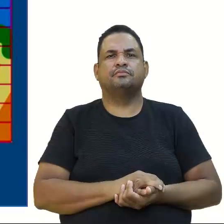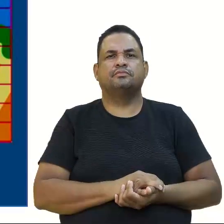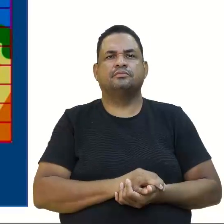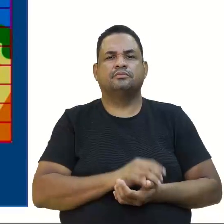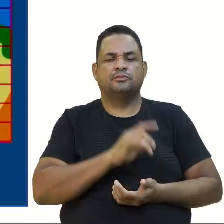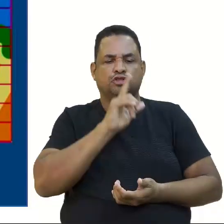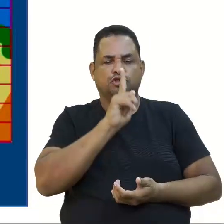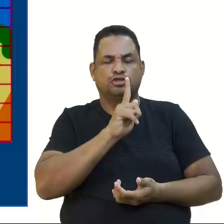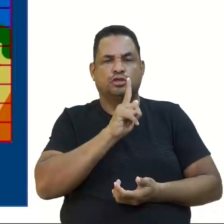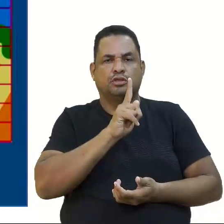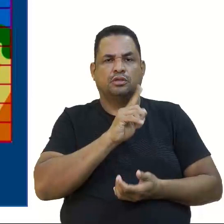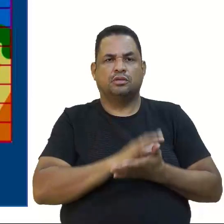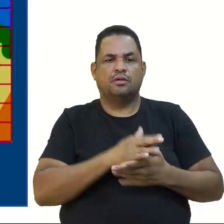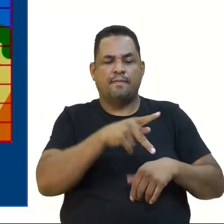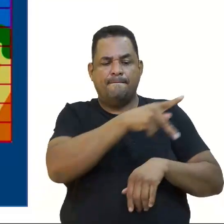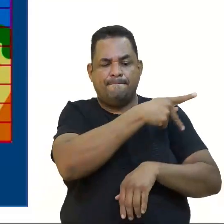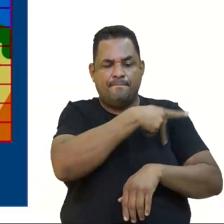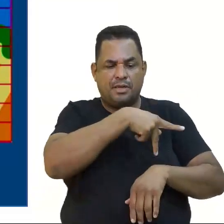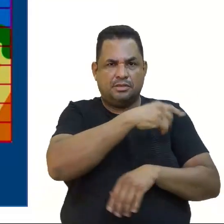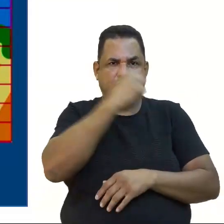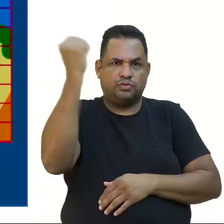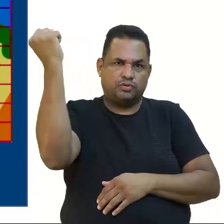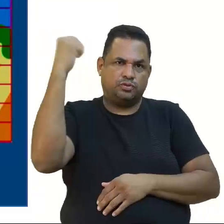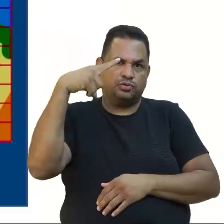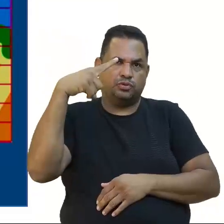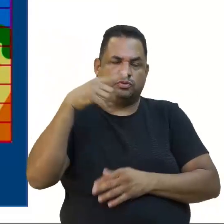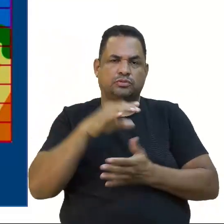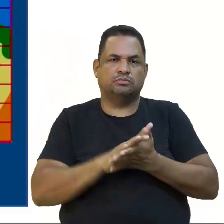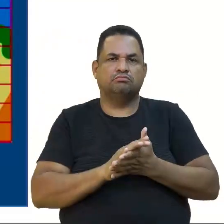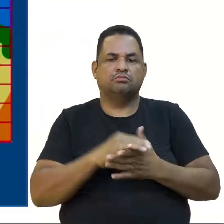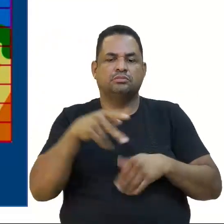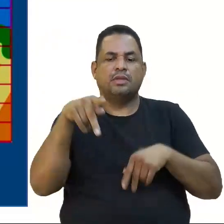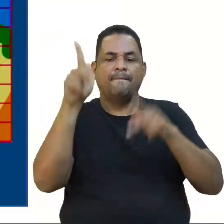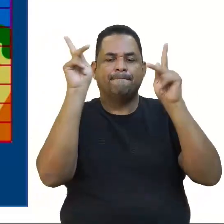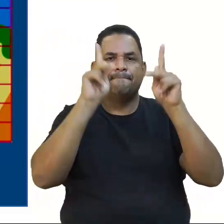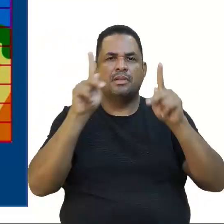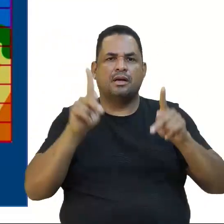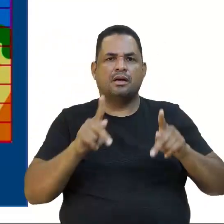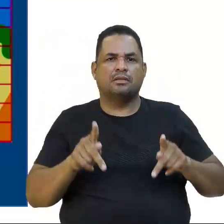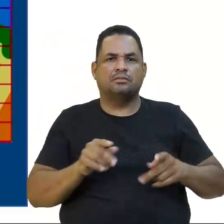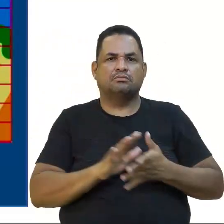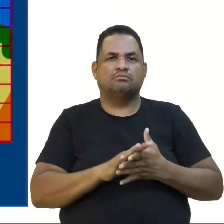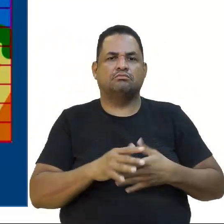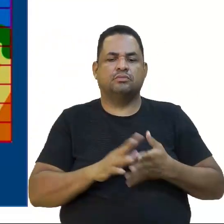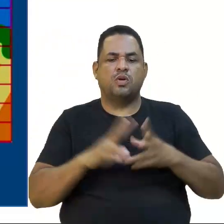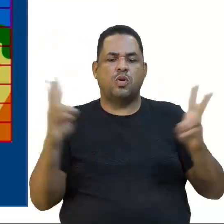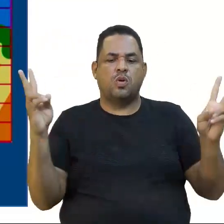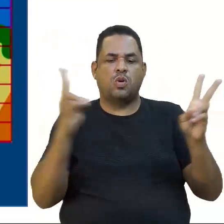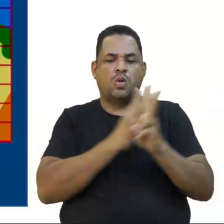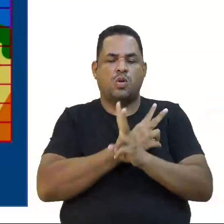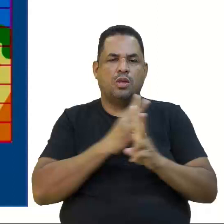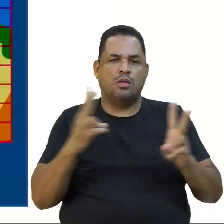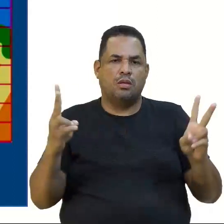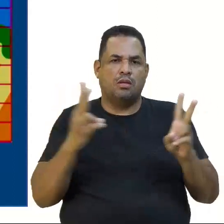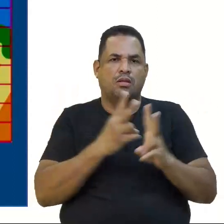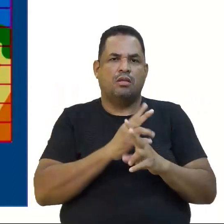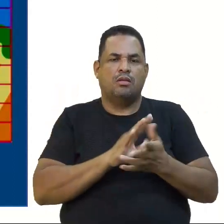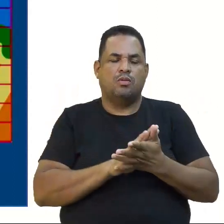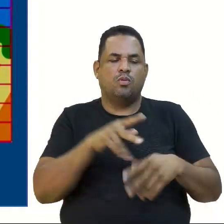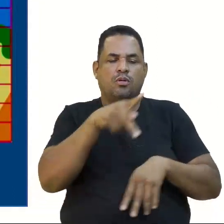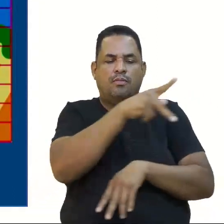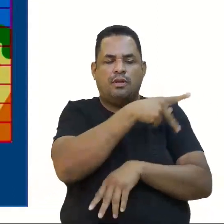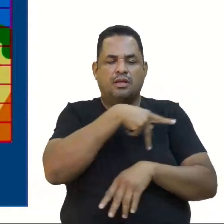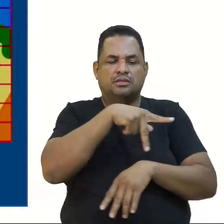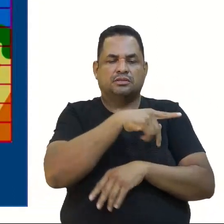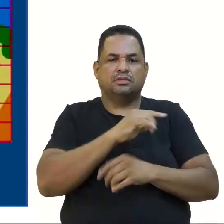GJ, está a Praça do Sol, a Praça da Paz, a Praça do Vento ou a Praça da